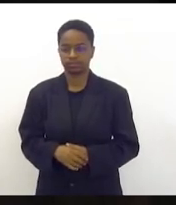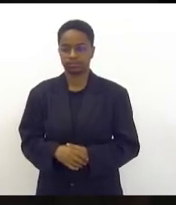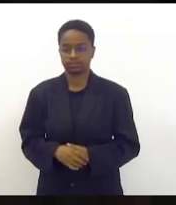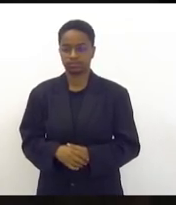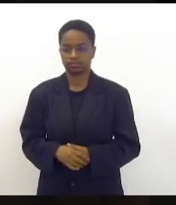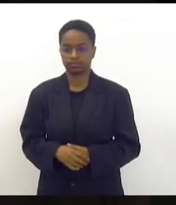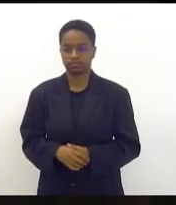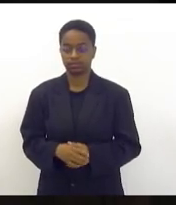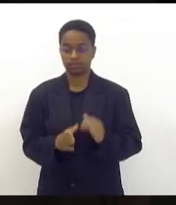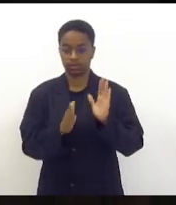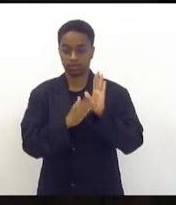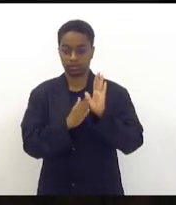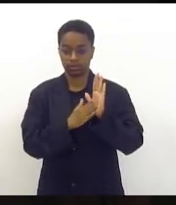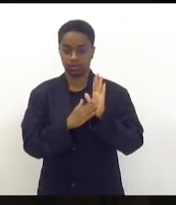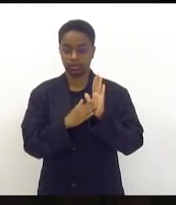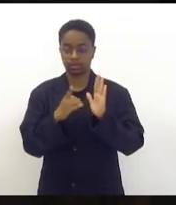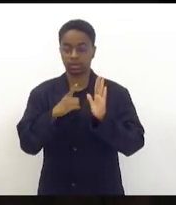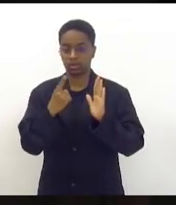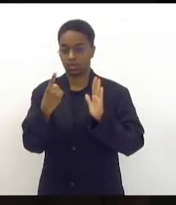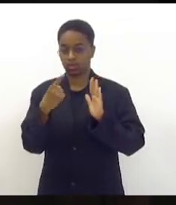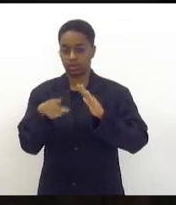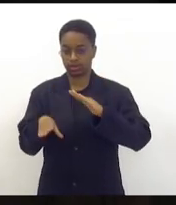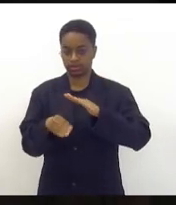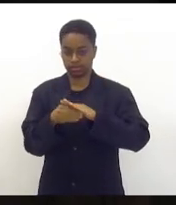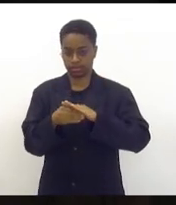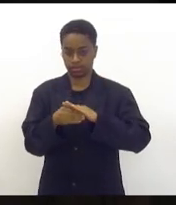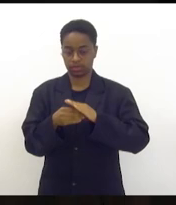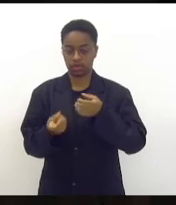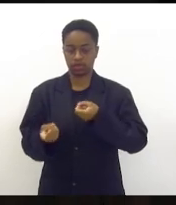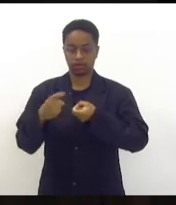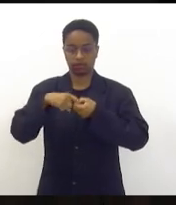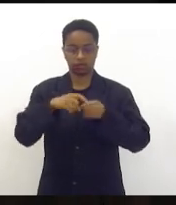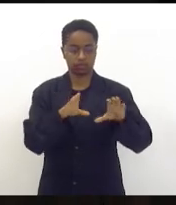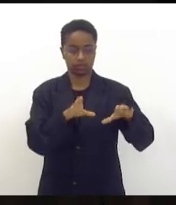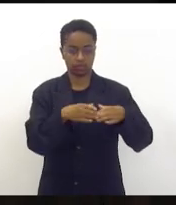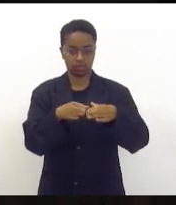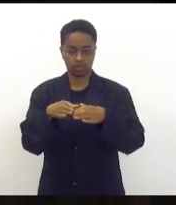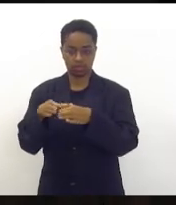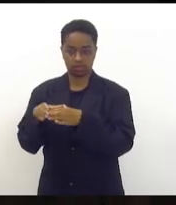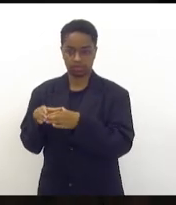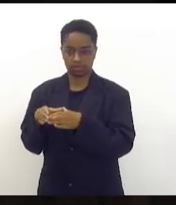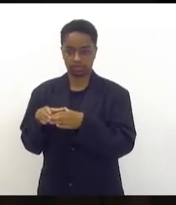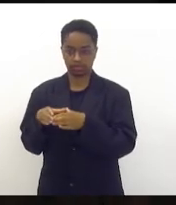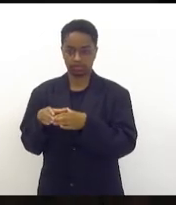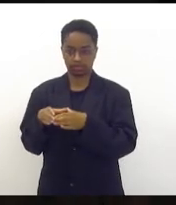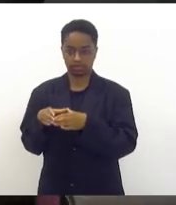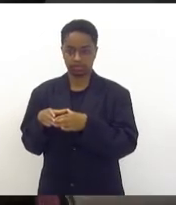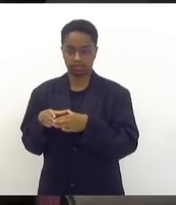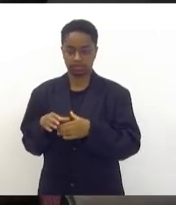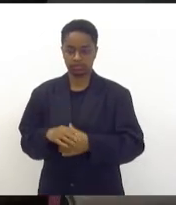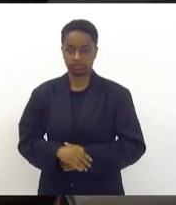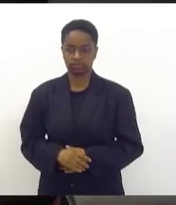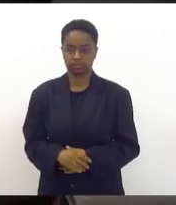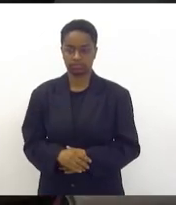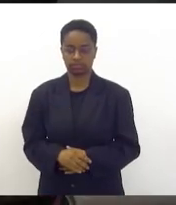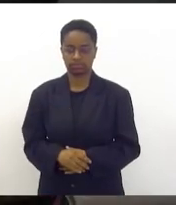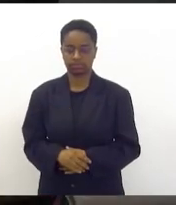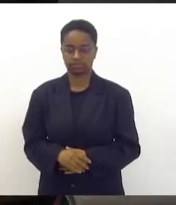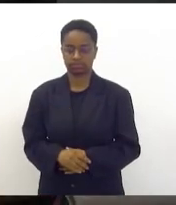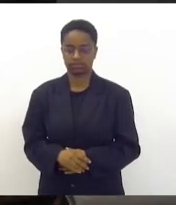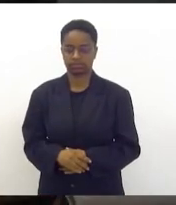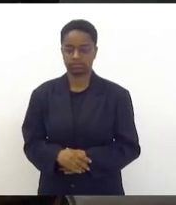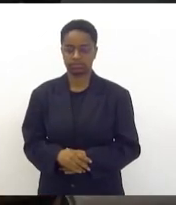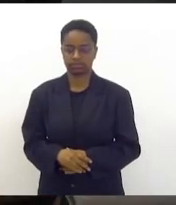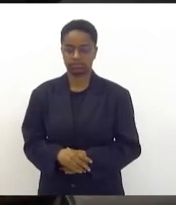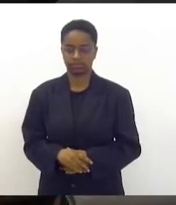A presente proposta recebeu uma emenda e retorna às comissões.